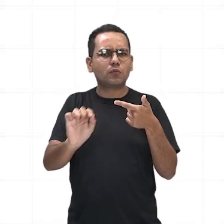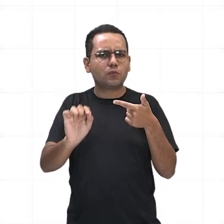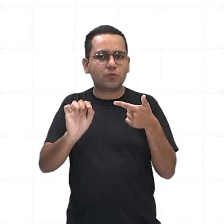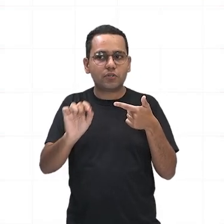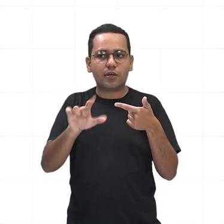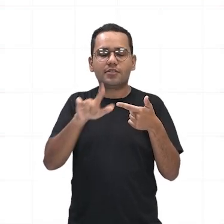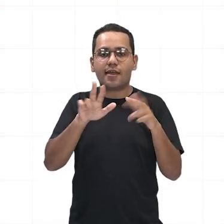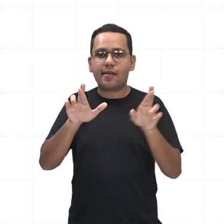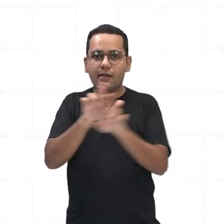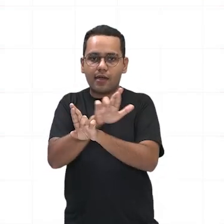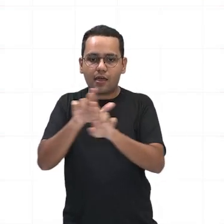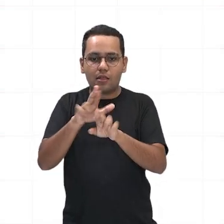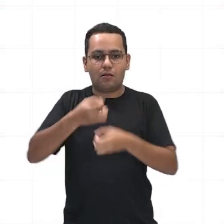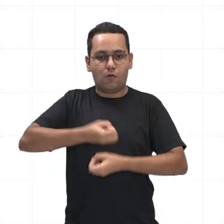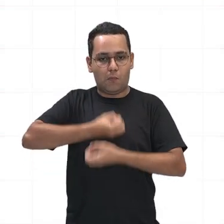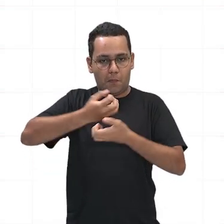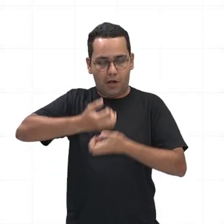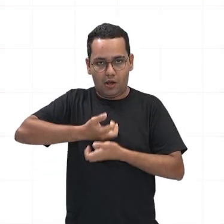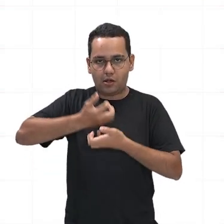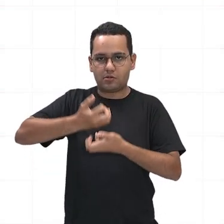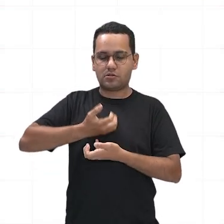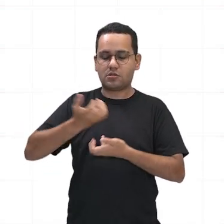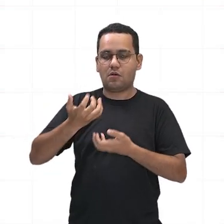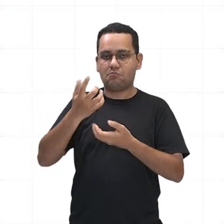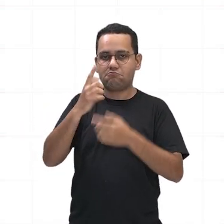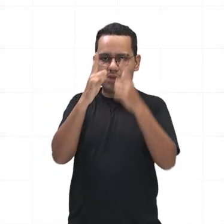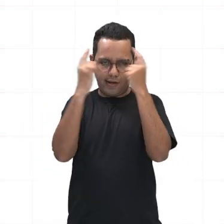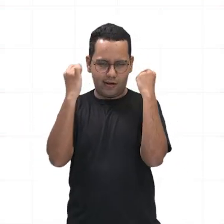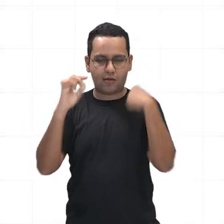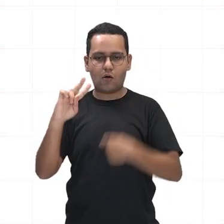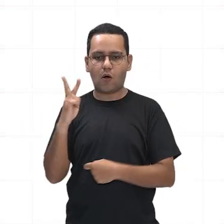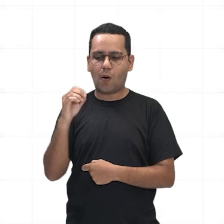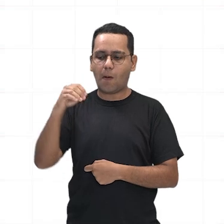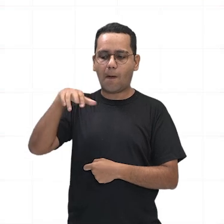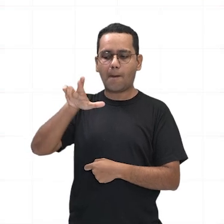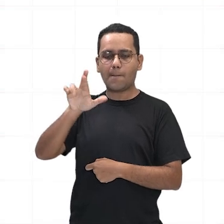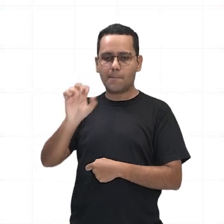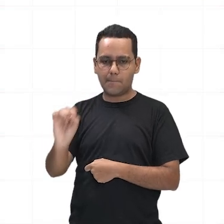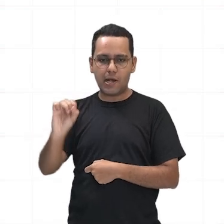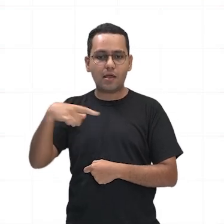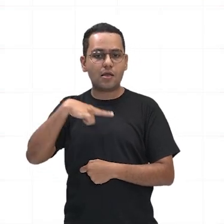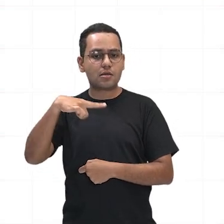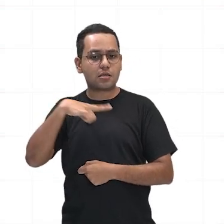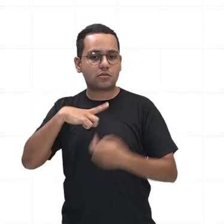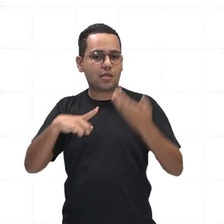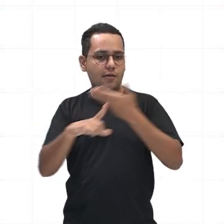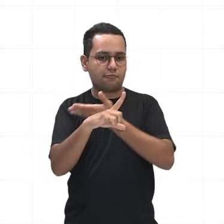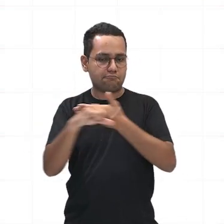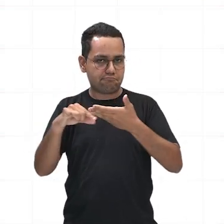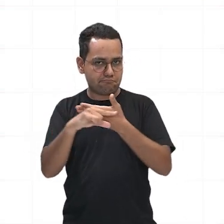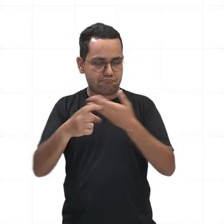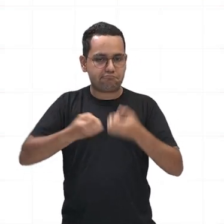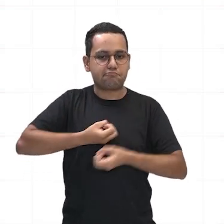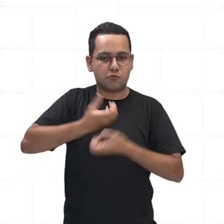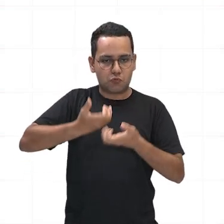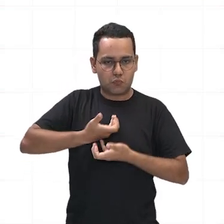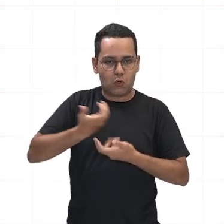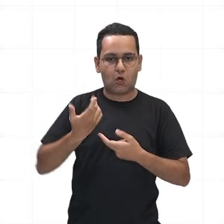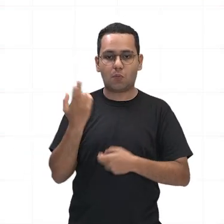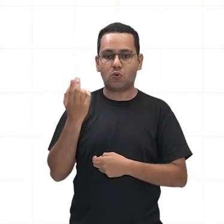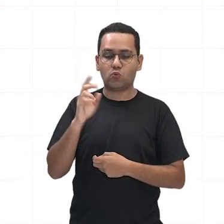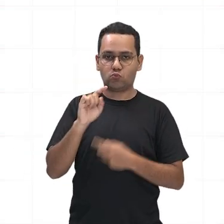com o poeta grego Homero, autor, então, dos poemas épicos, que são, então, aí a Ilíada e